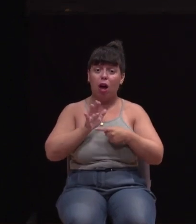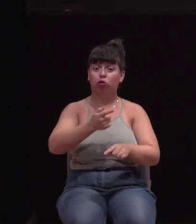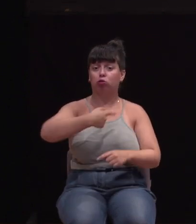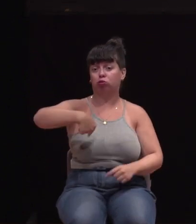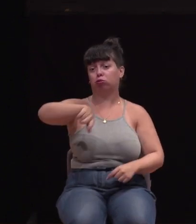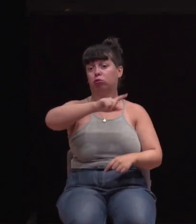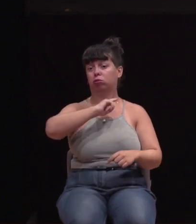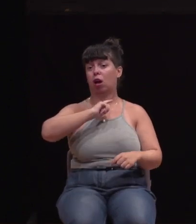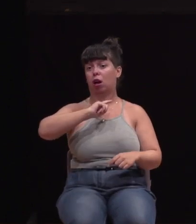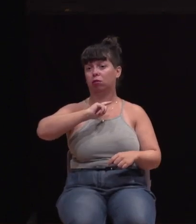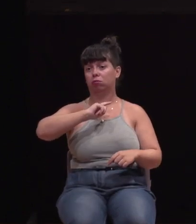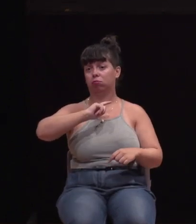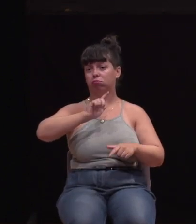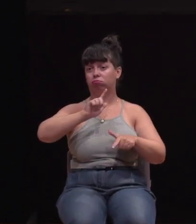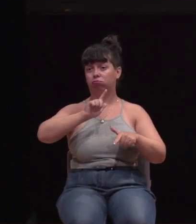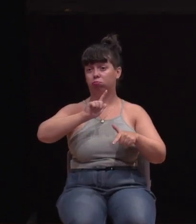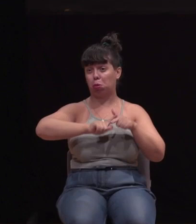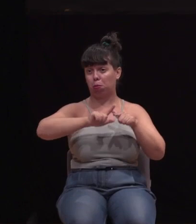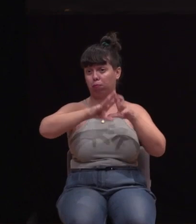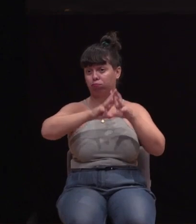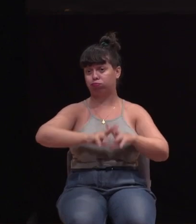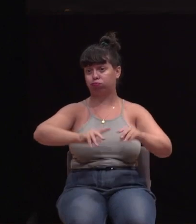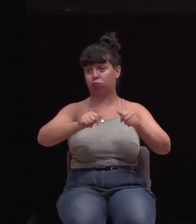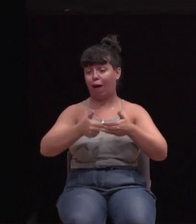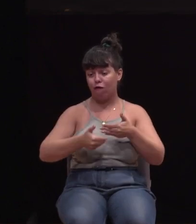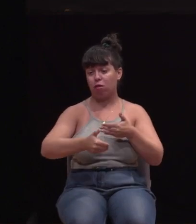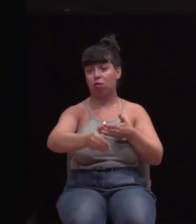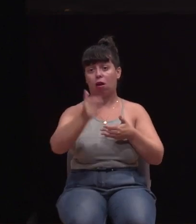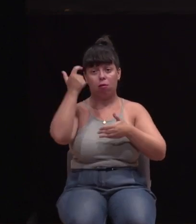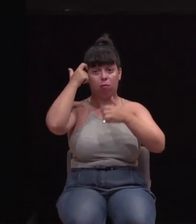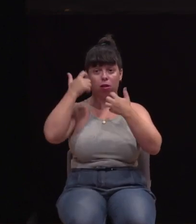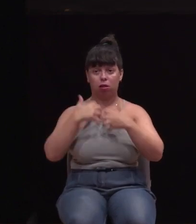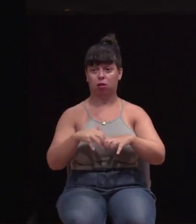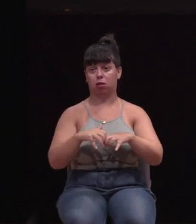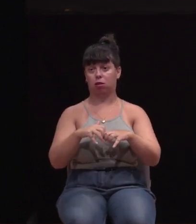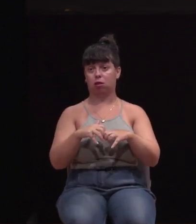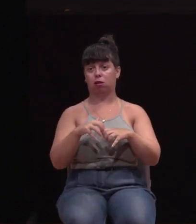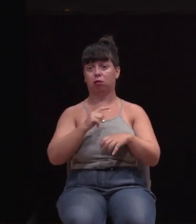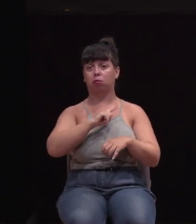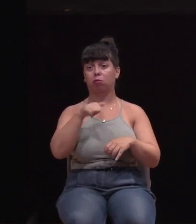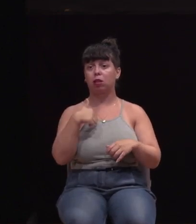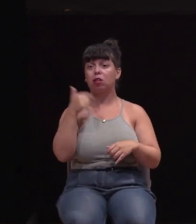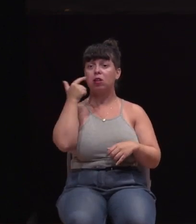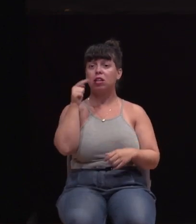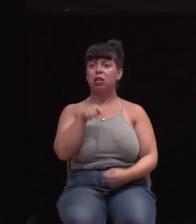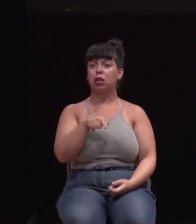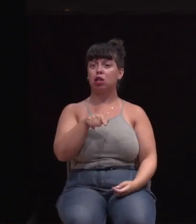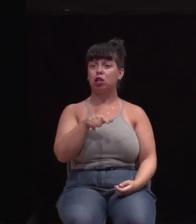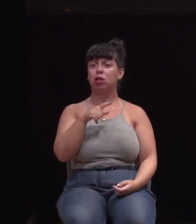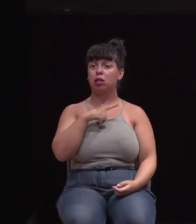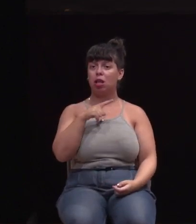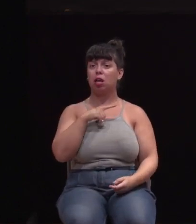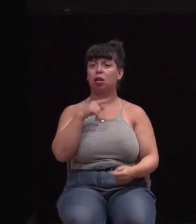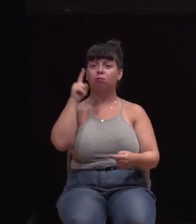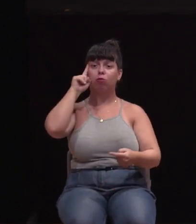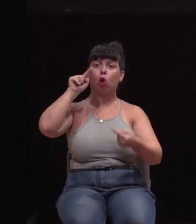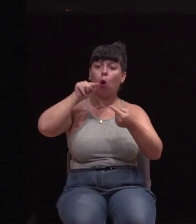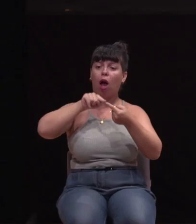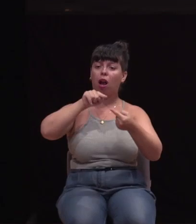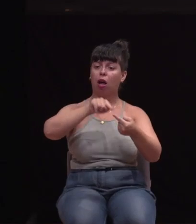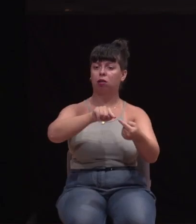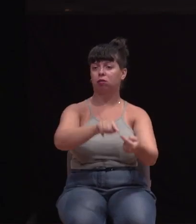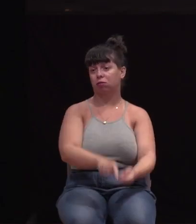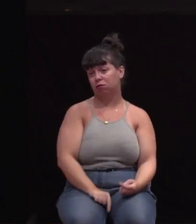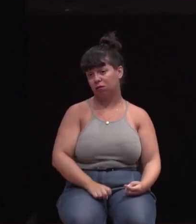a avançar, a pensar. Então, eu penso que isso é tentar manter uma coerência naquilo que a gente faz. Ou a